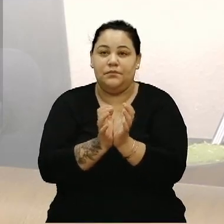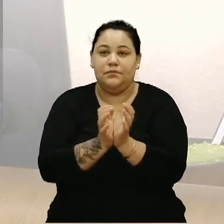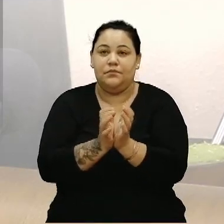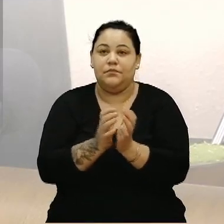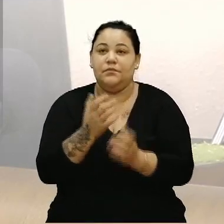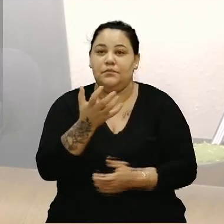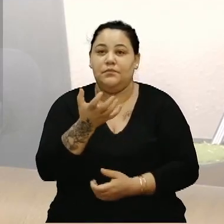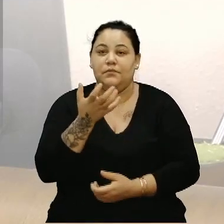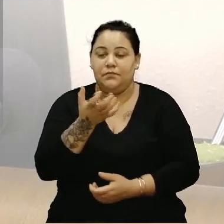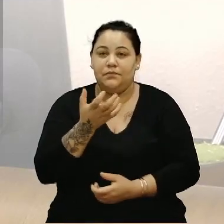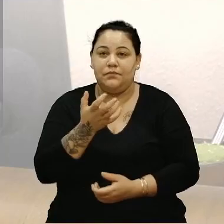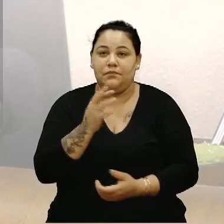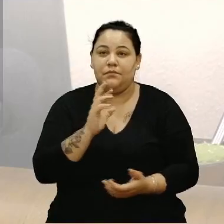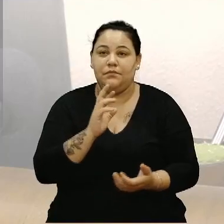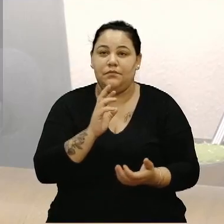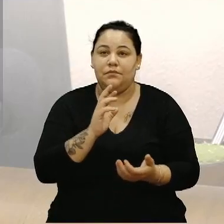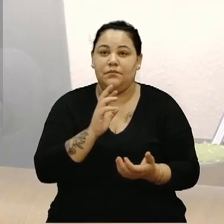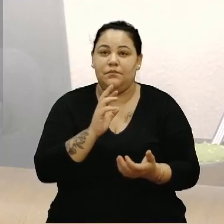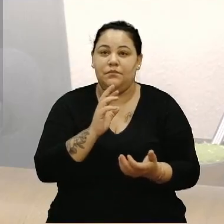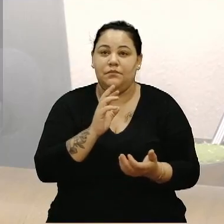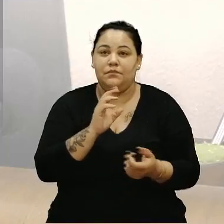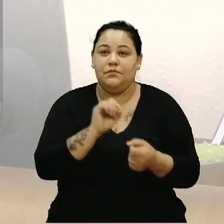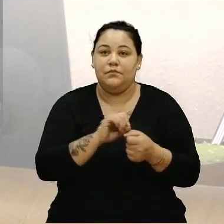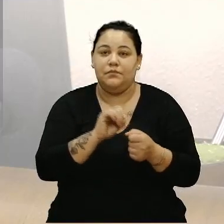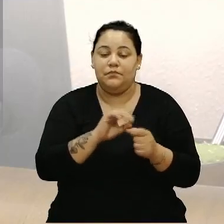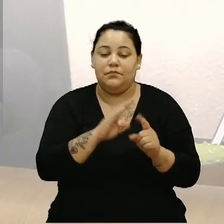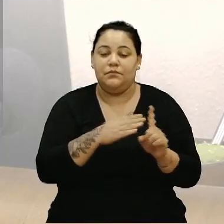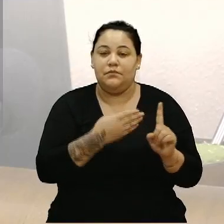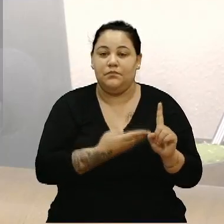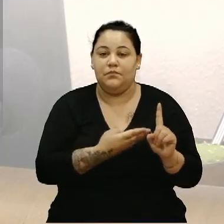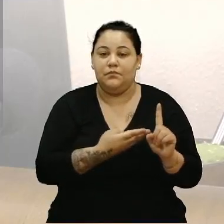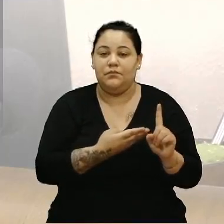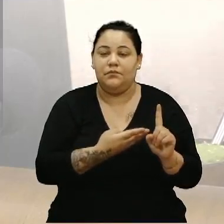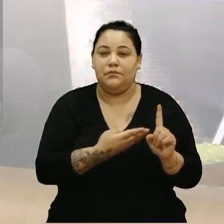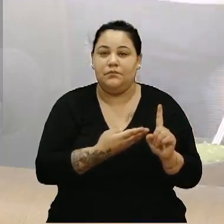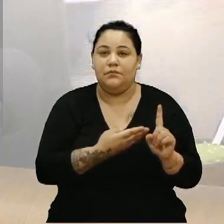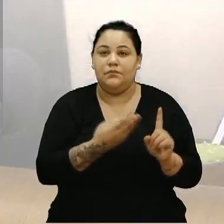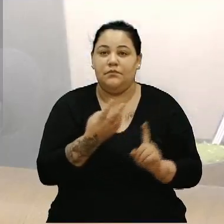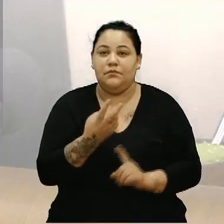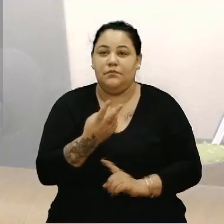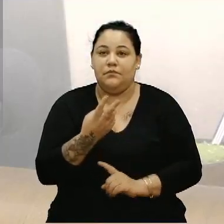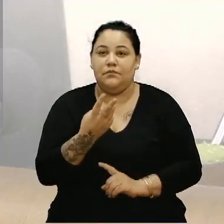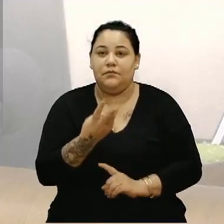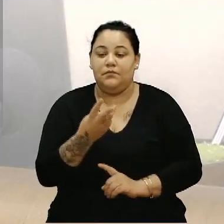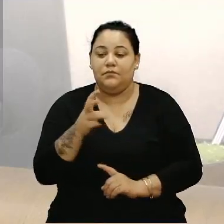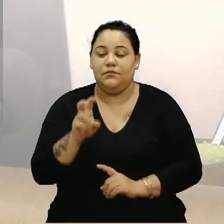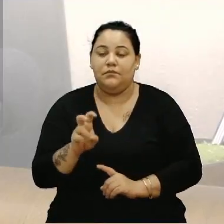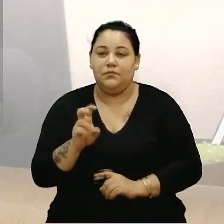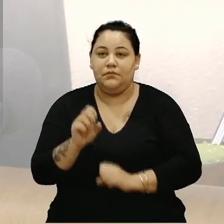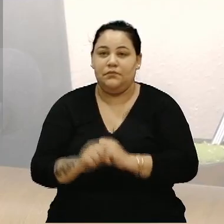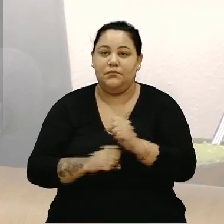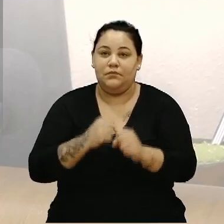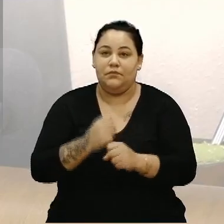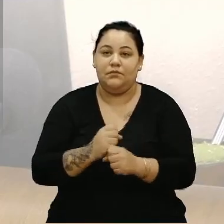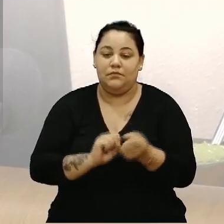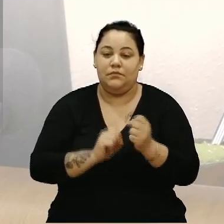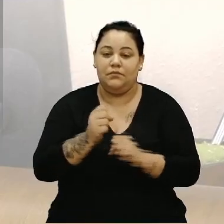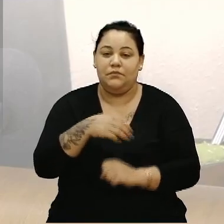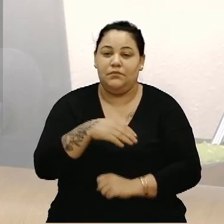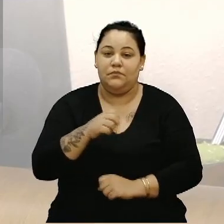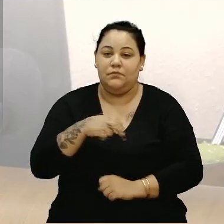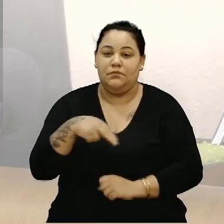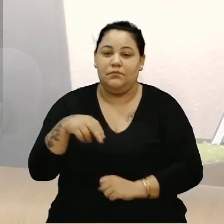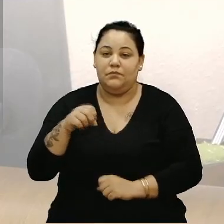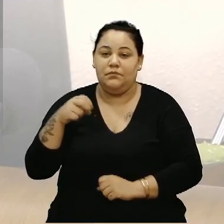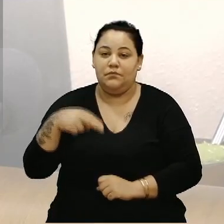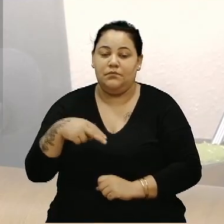requer a realização de homenagem aos 35 anos da empresa Menon Atacadista. Com a palavra um